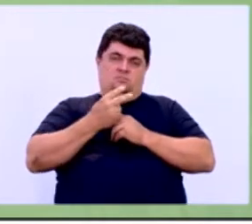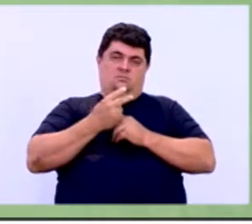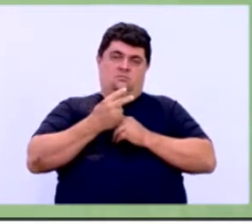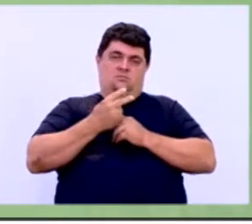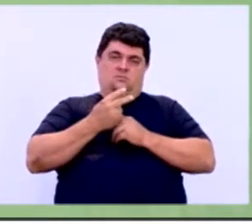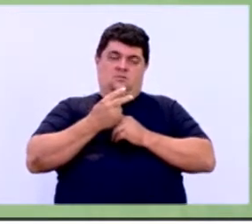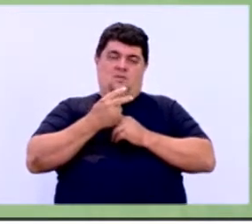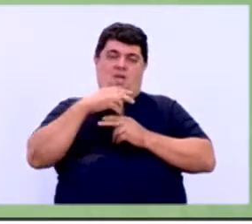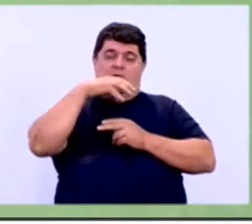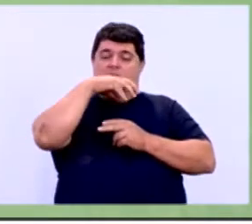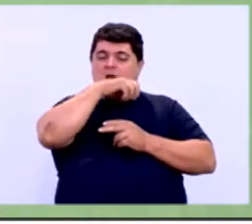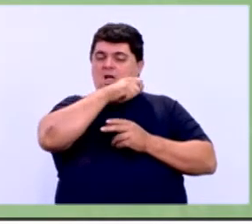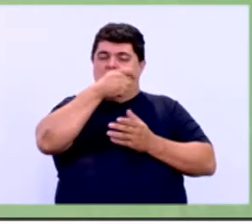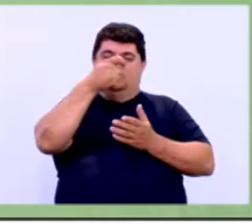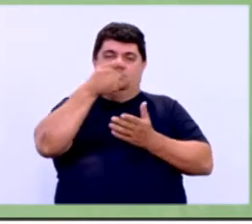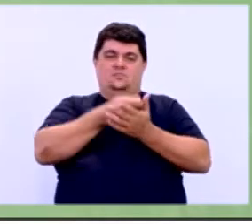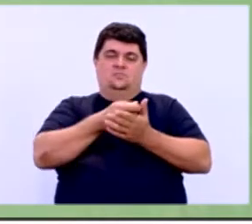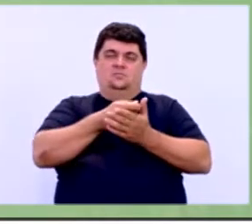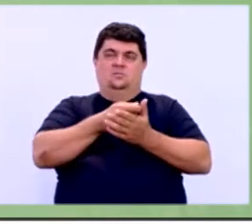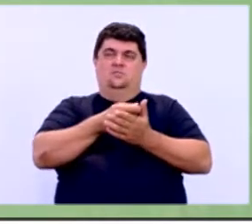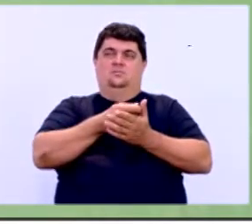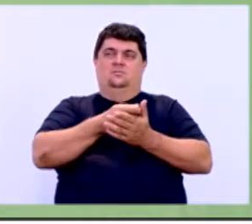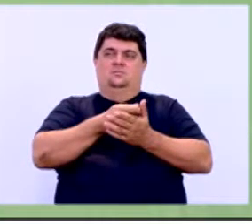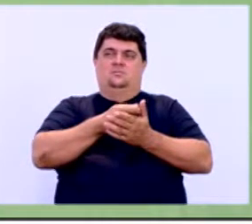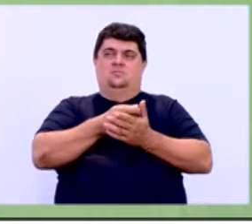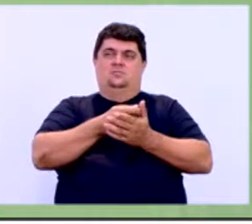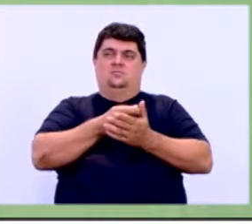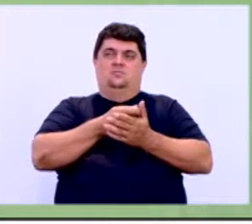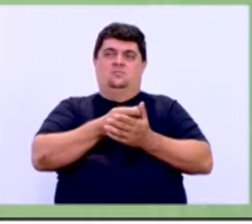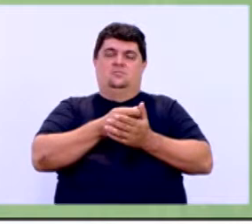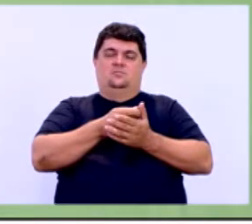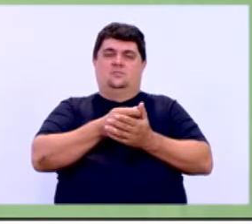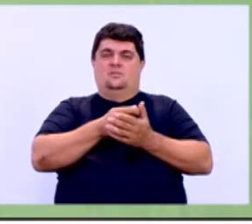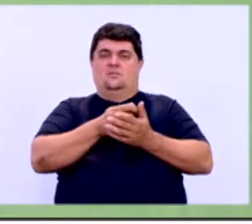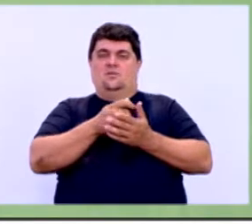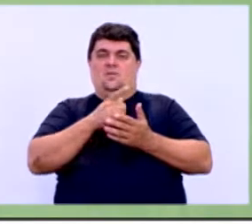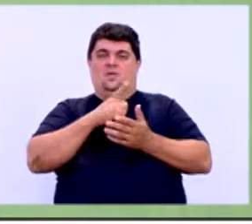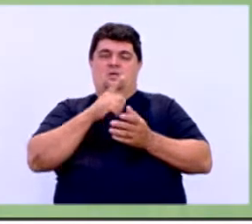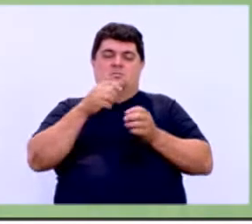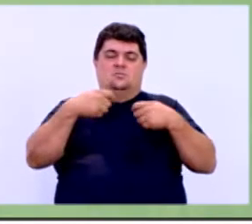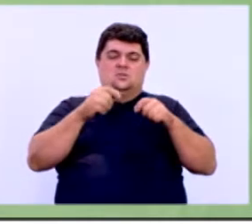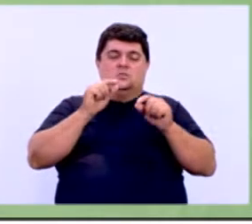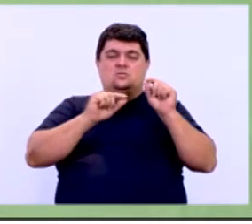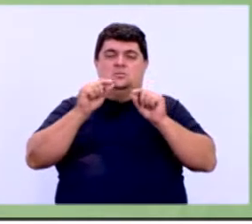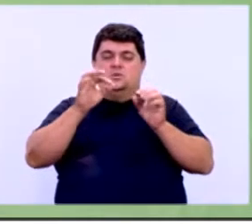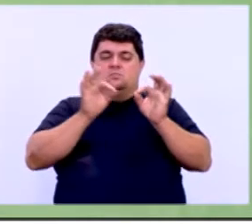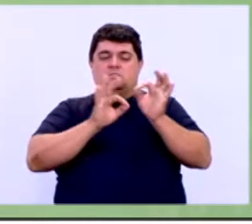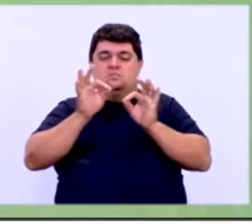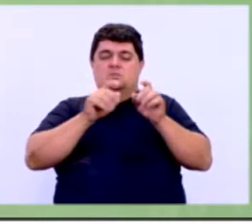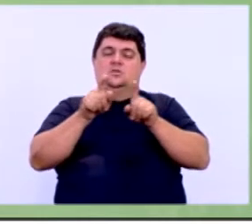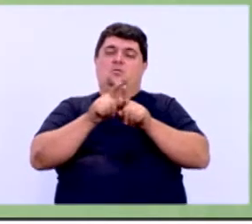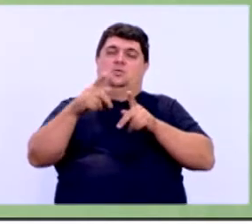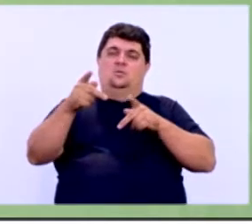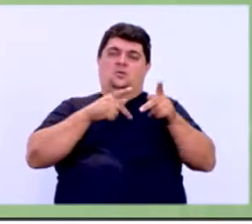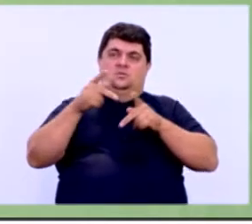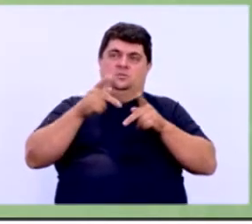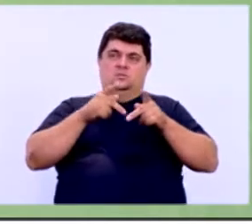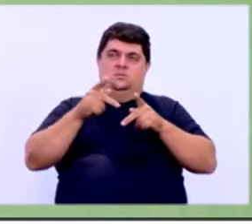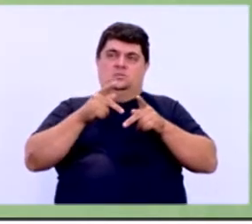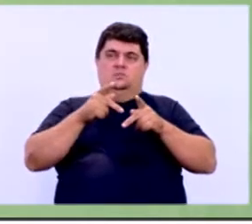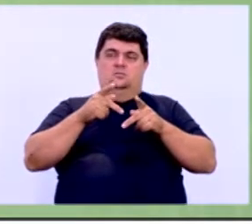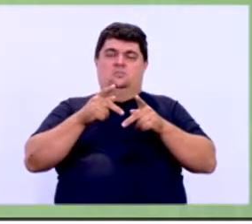a curto e médio prazo, né? Demandando organização e planejamento